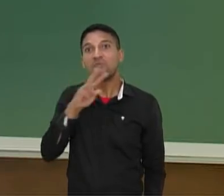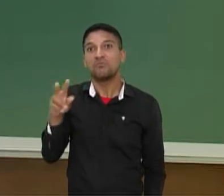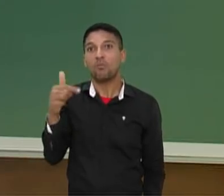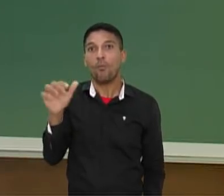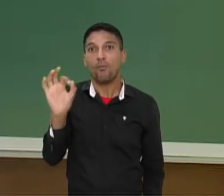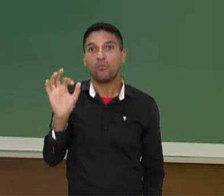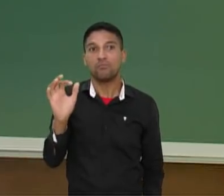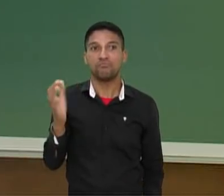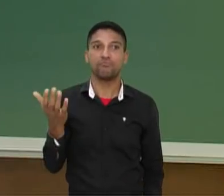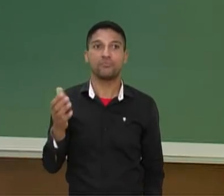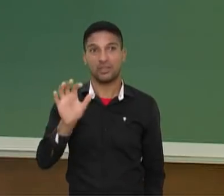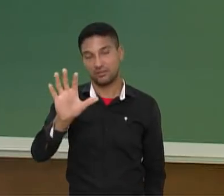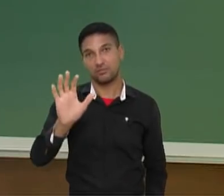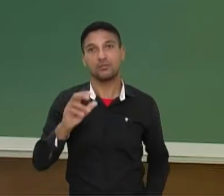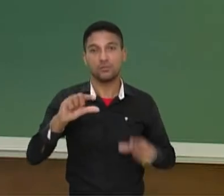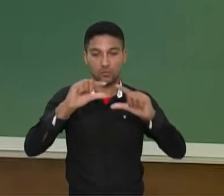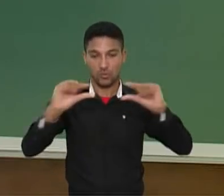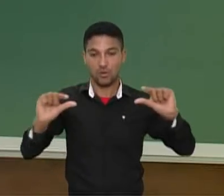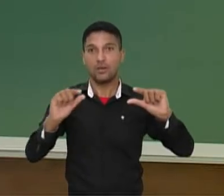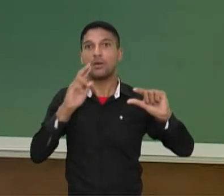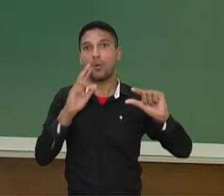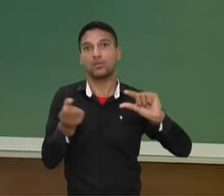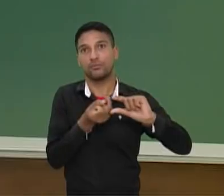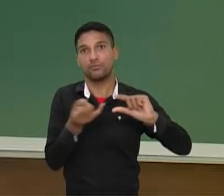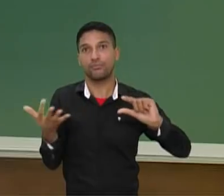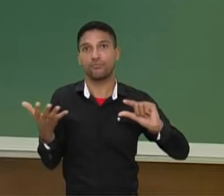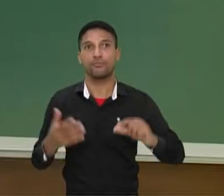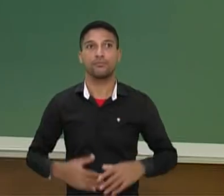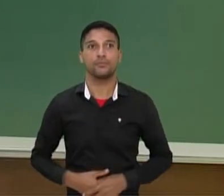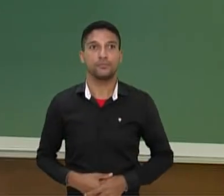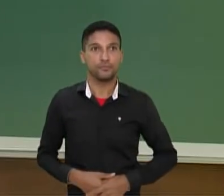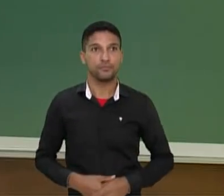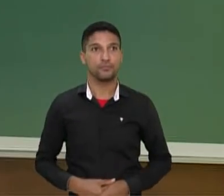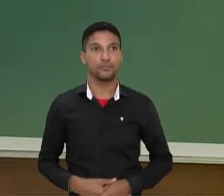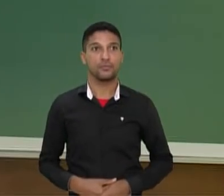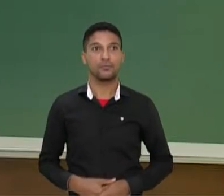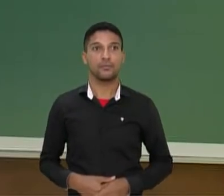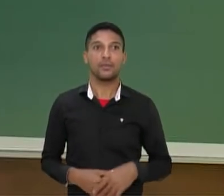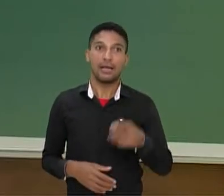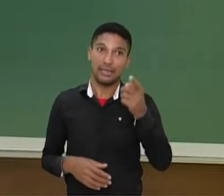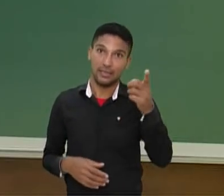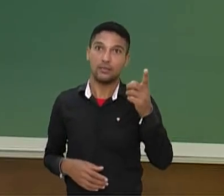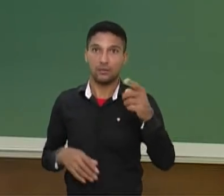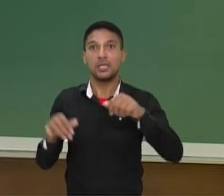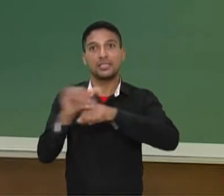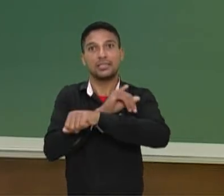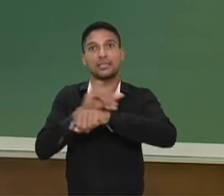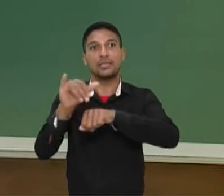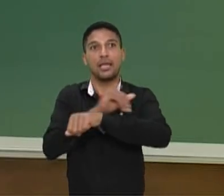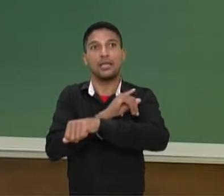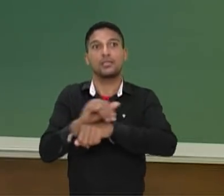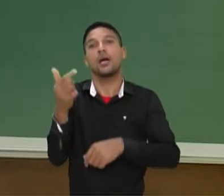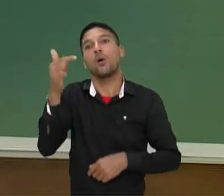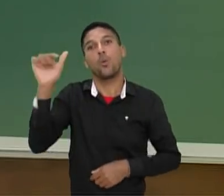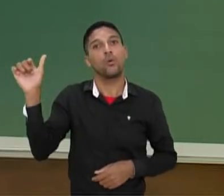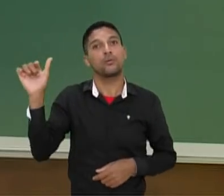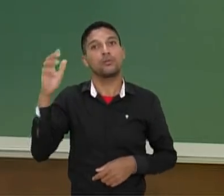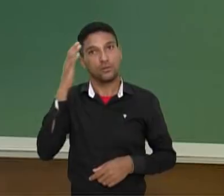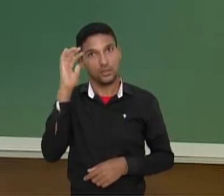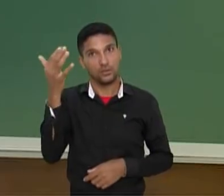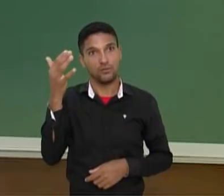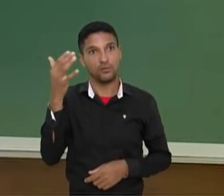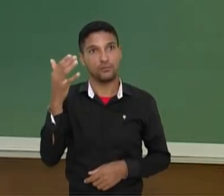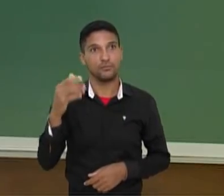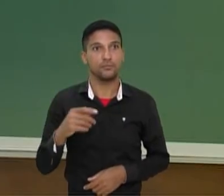361. Beleza, gente? Então, essa aqui era outra forma de resolver. Olha lá, ó. Em vez de você fazer o produto notável, você faz